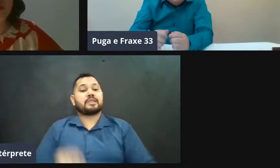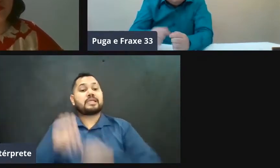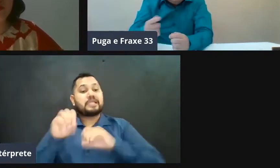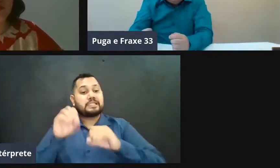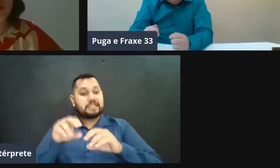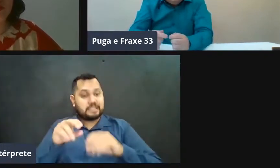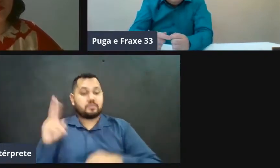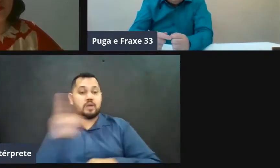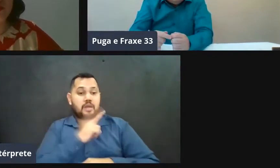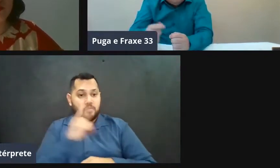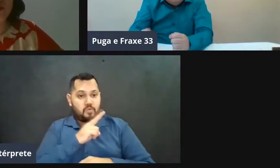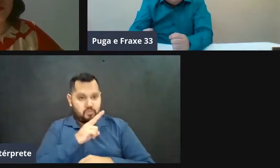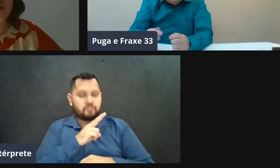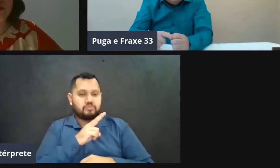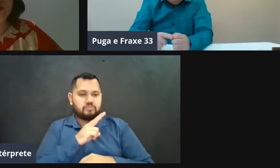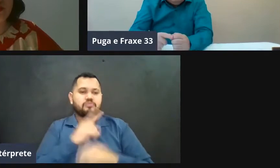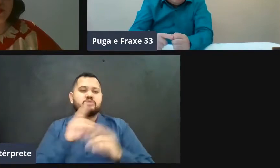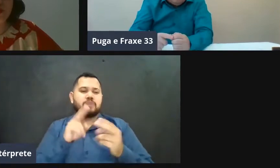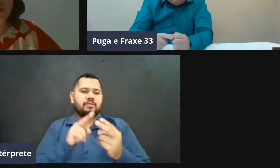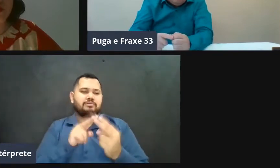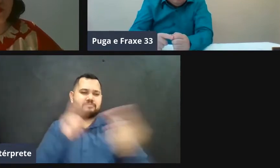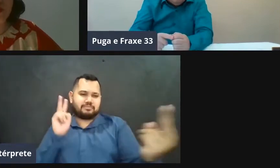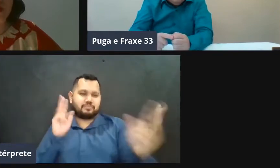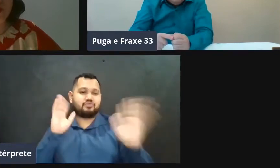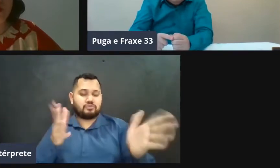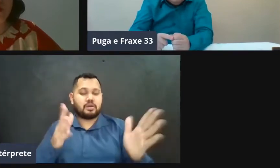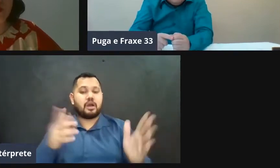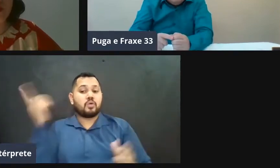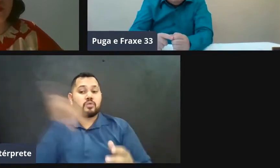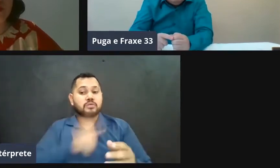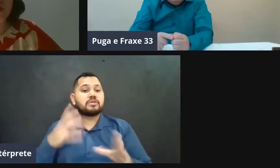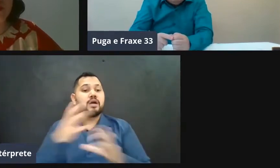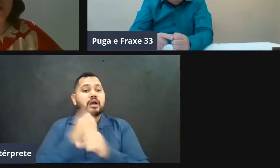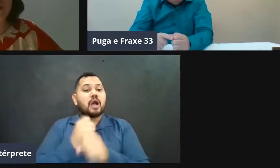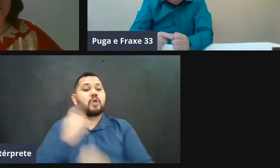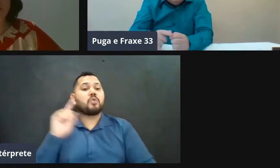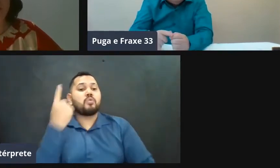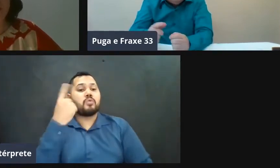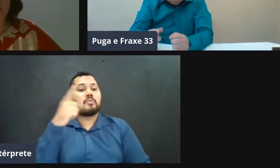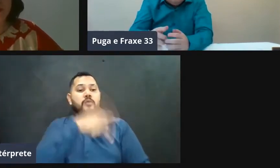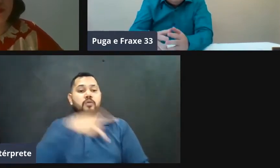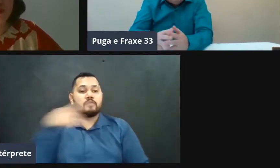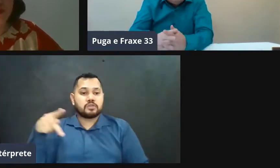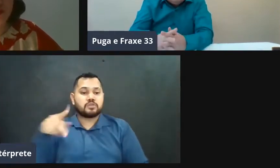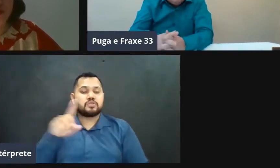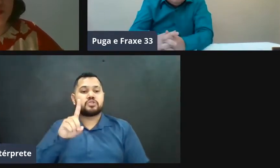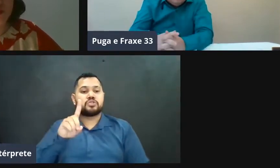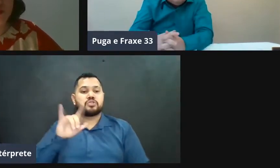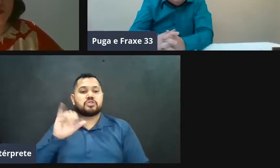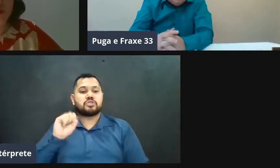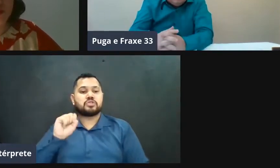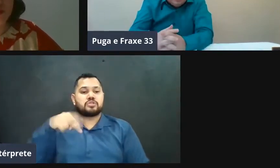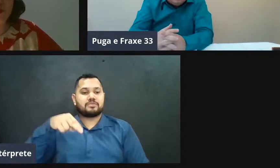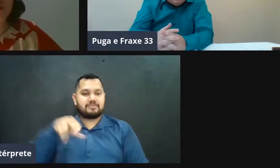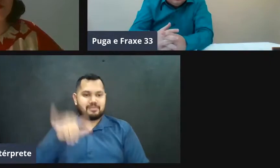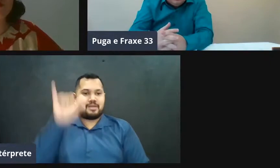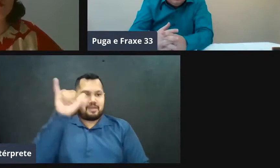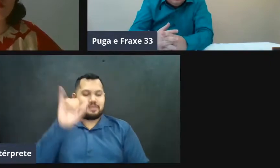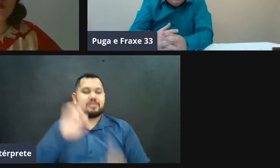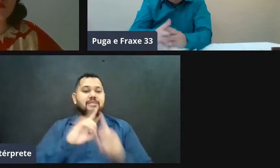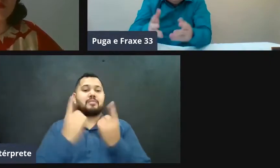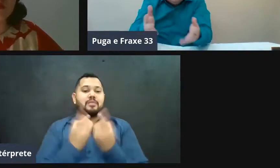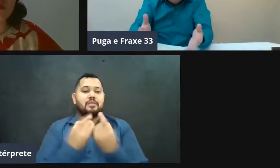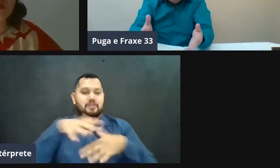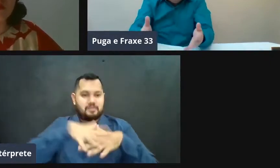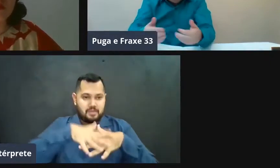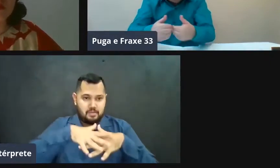emergencial, nós tivemos uma experiência muito positiva com o Cálculo 1, liderado pelo professor Disney Douglas, do Departamento de Matemática,